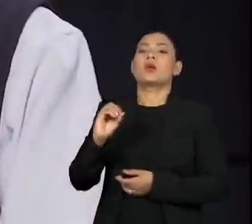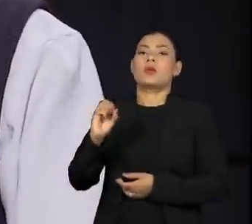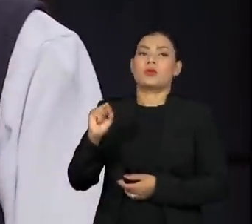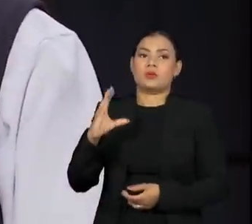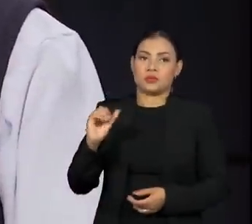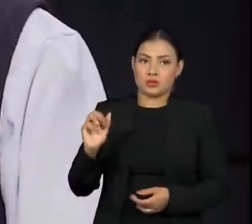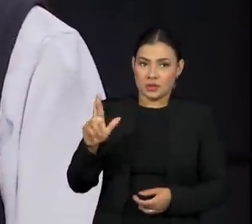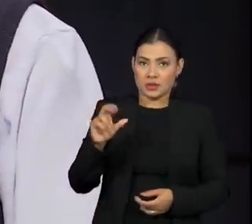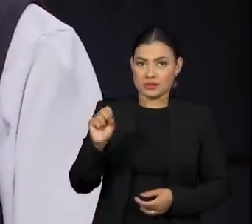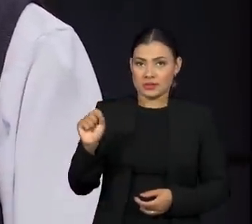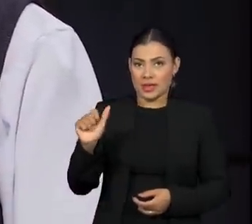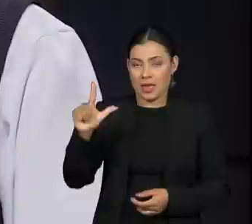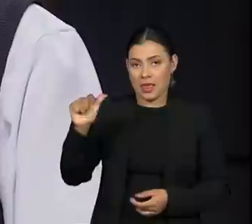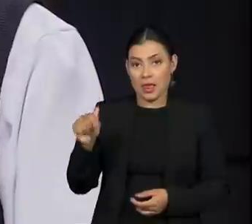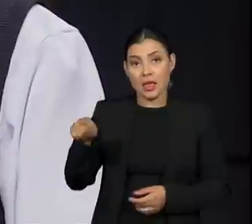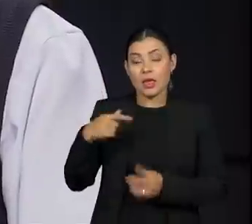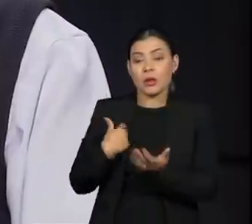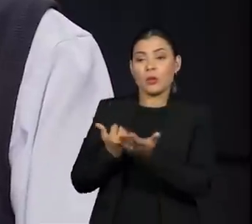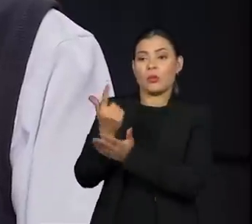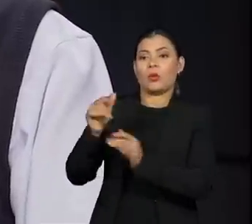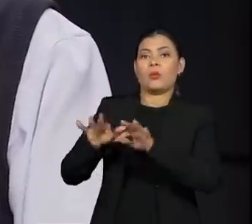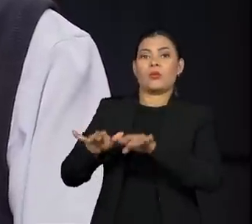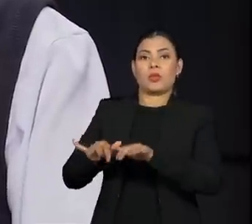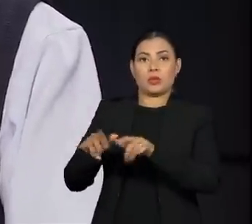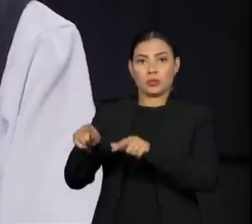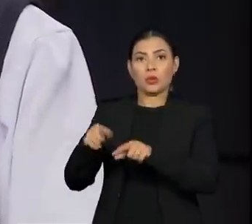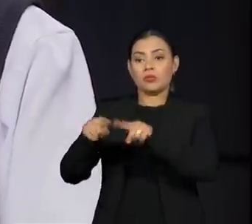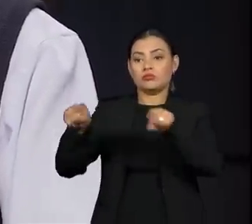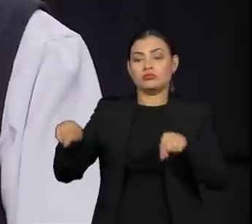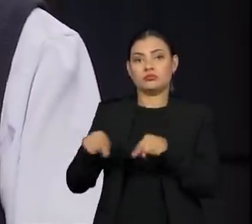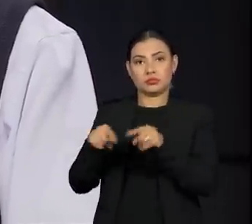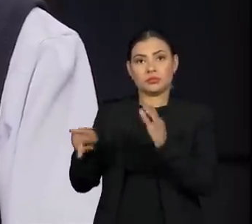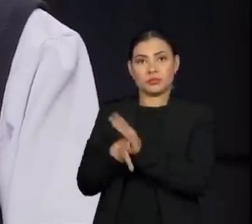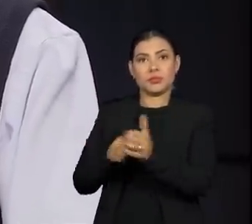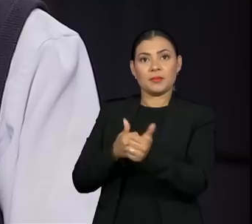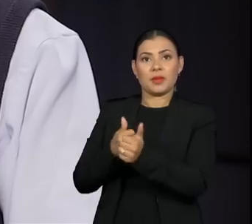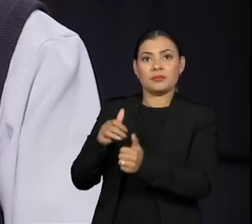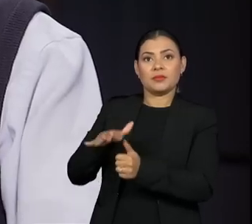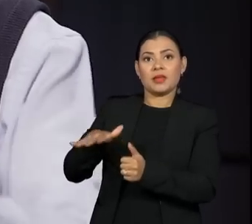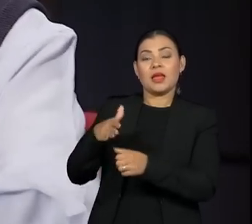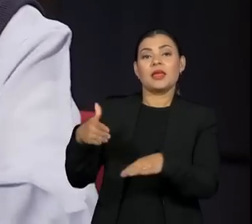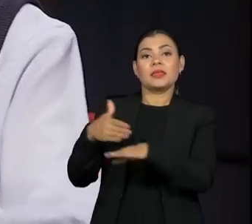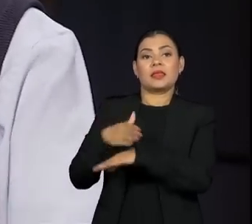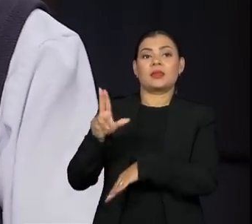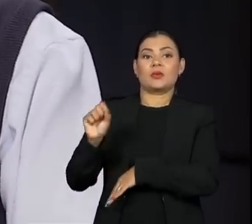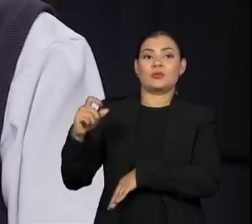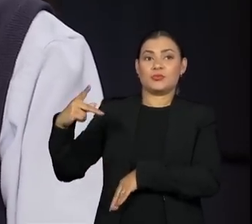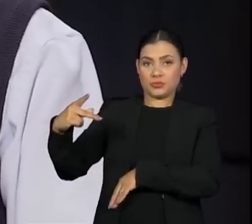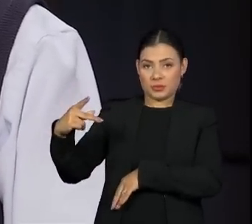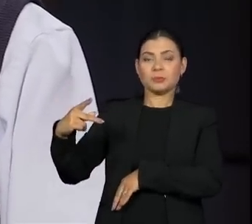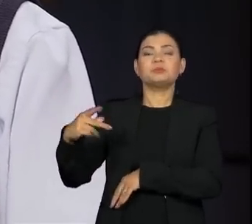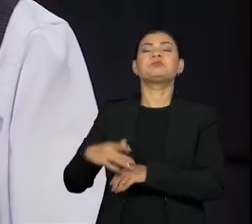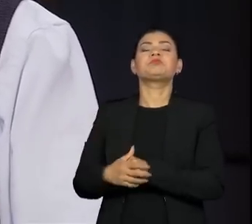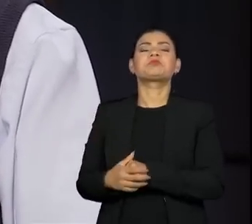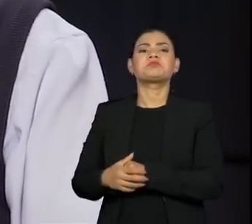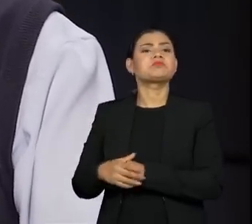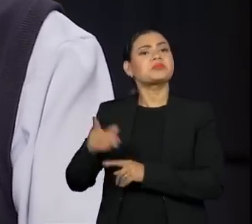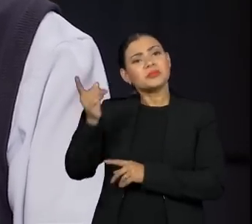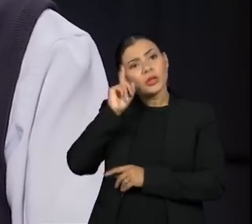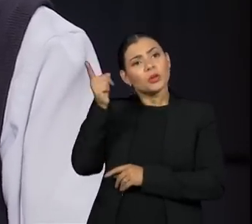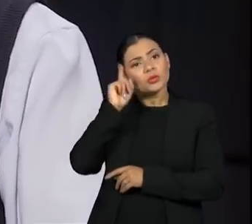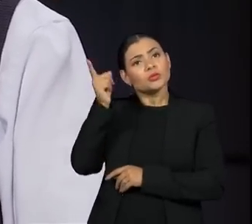computador para papéis ele comprou um computador botou num sobrado lá perto do Rei das batidas né um sobradinho lá e todo dia